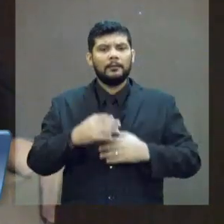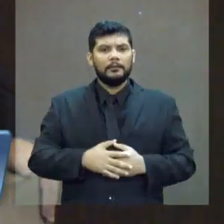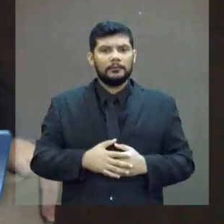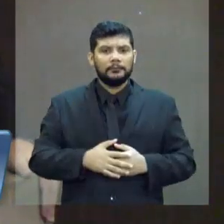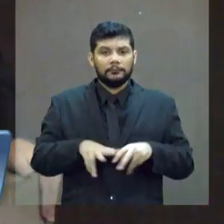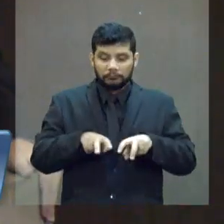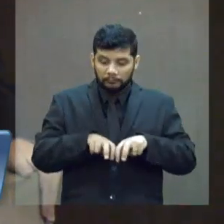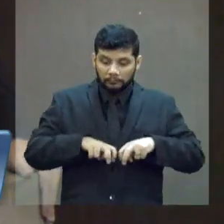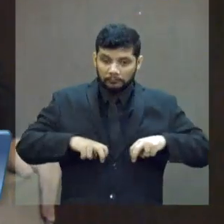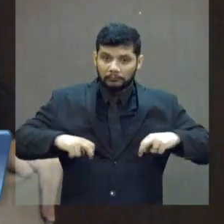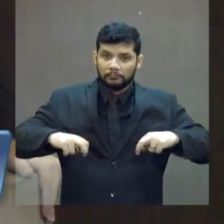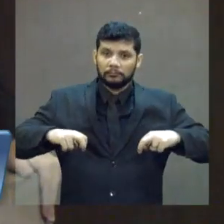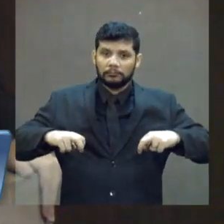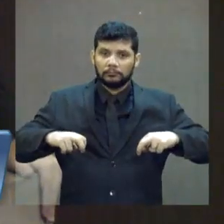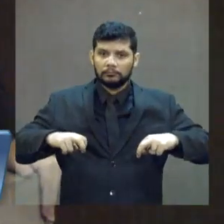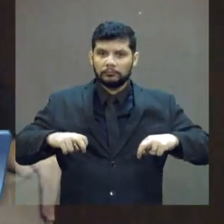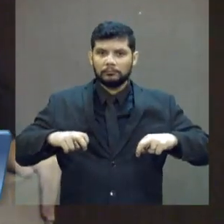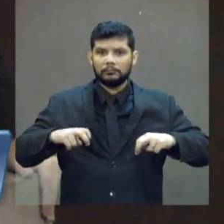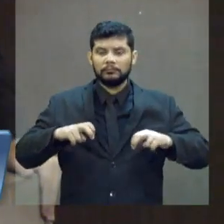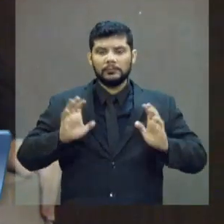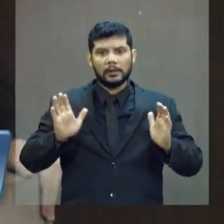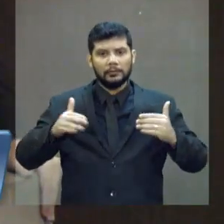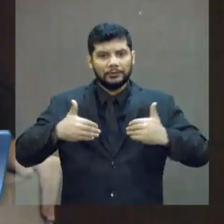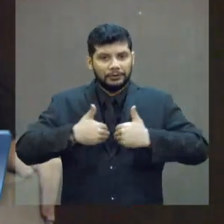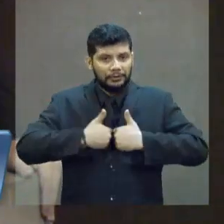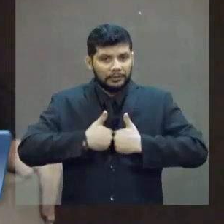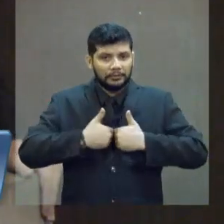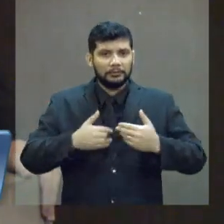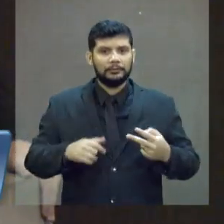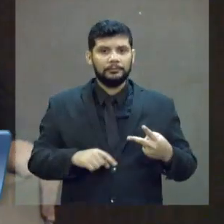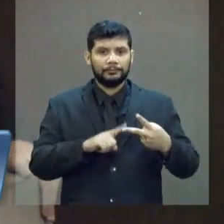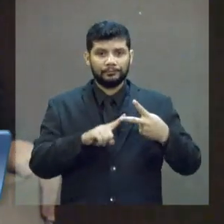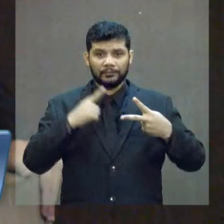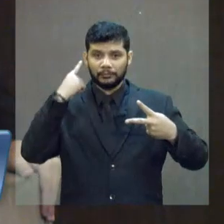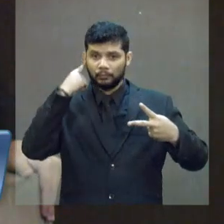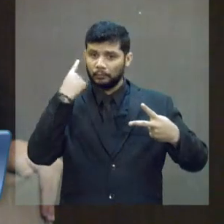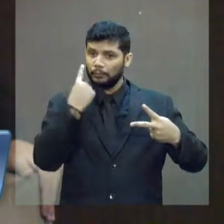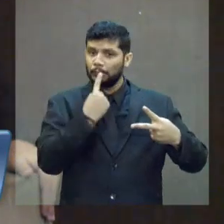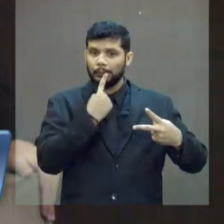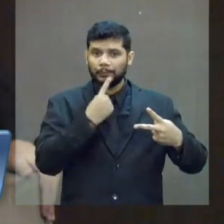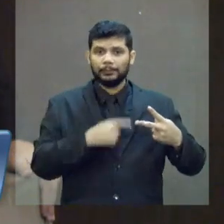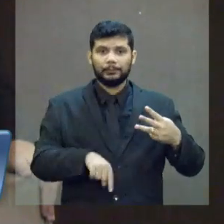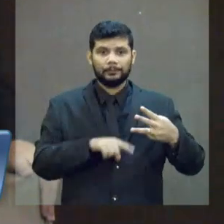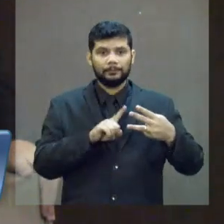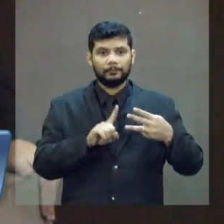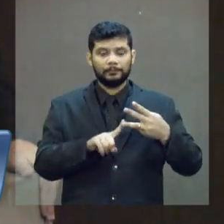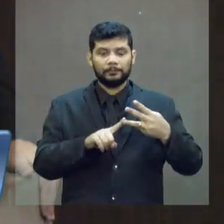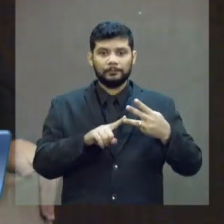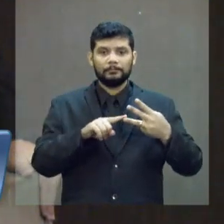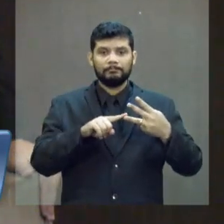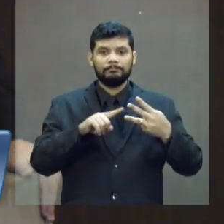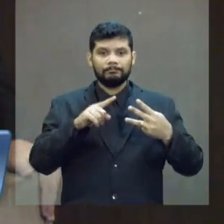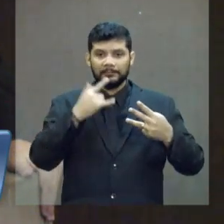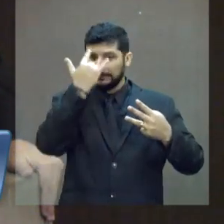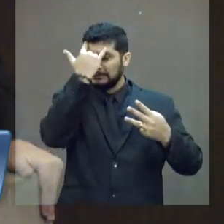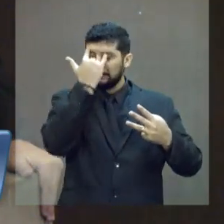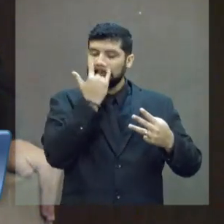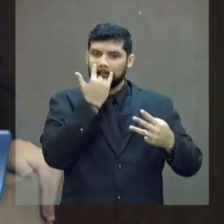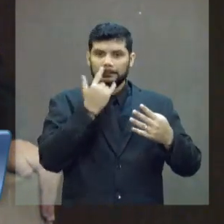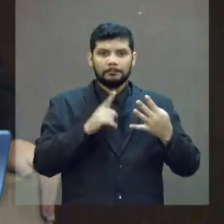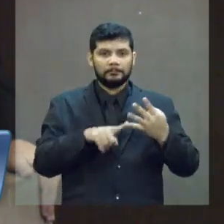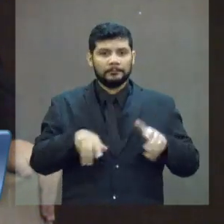à mesa pessoas autistas, pessoas surdas, pessoas com deficiência visual,